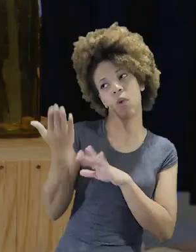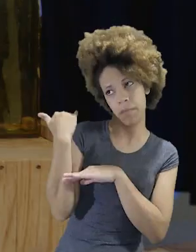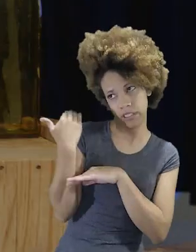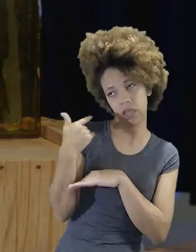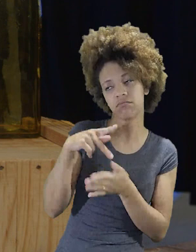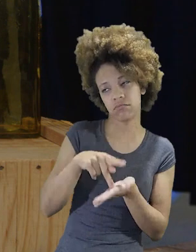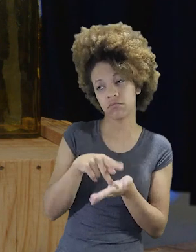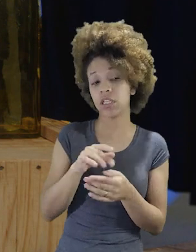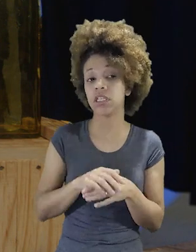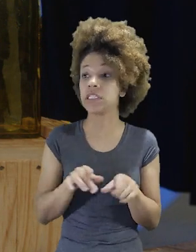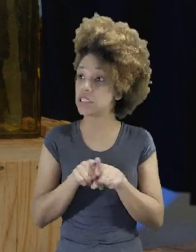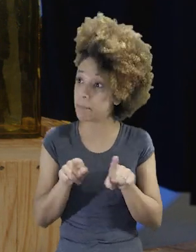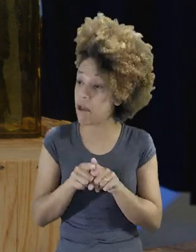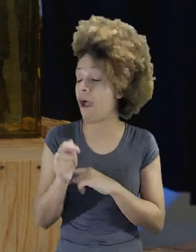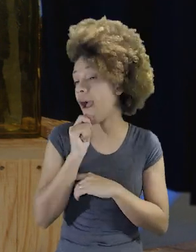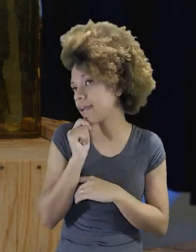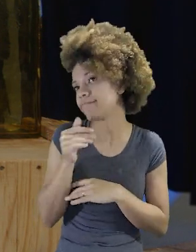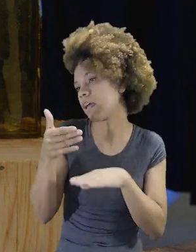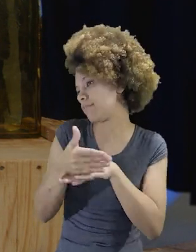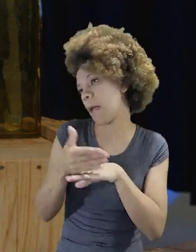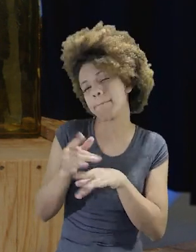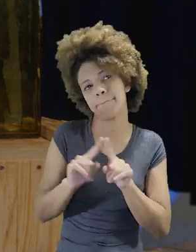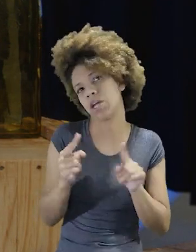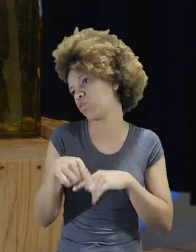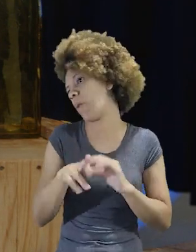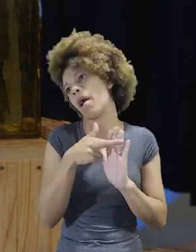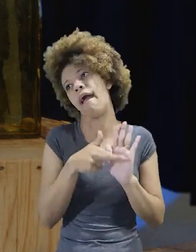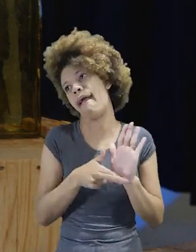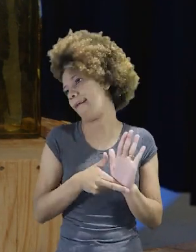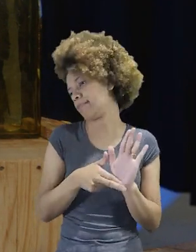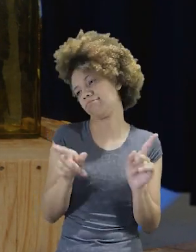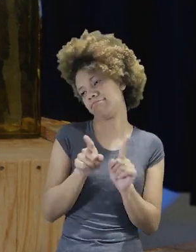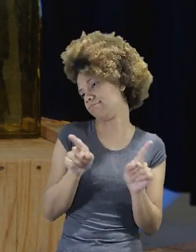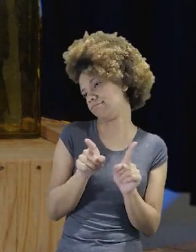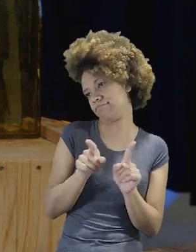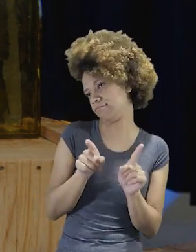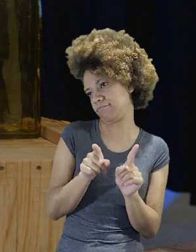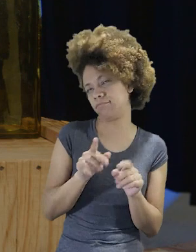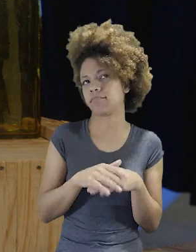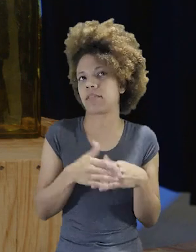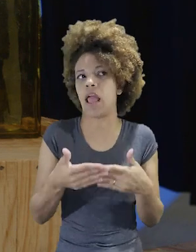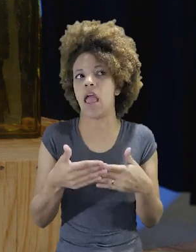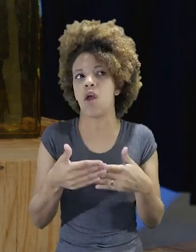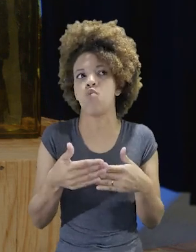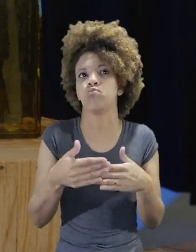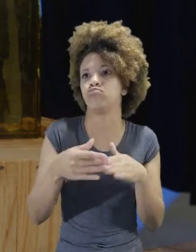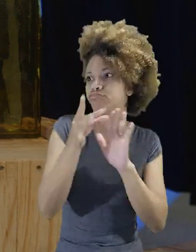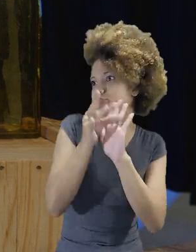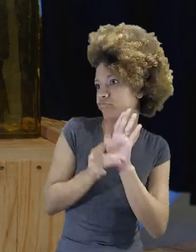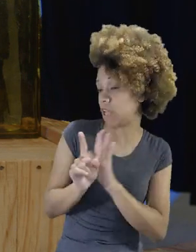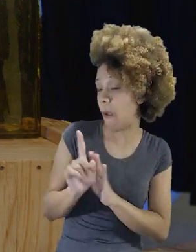isso existiu com certeza isso ainda existe para mas não é mais uma não é mais não é mais não é mais a regra não é mas